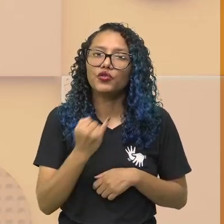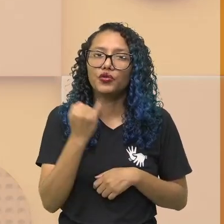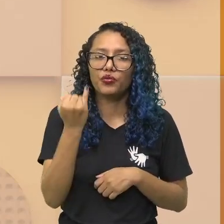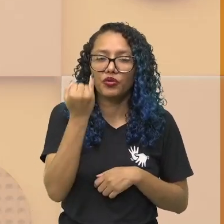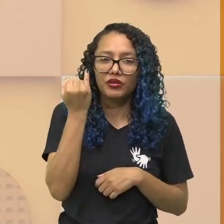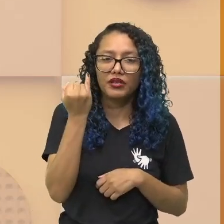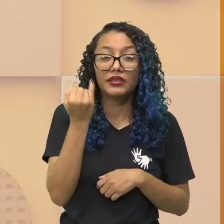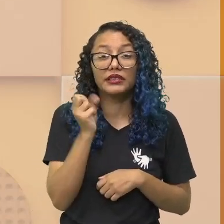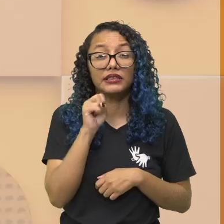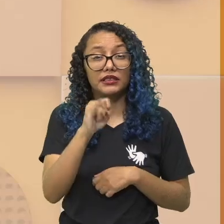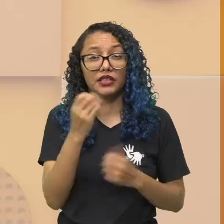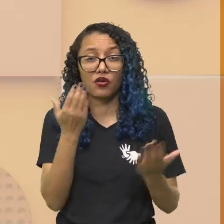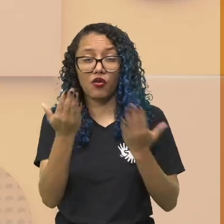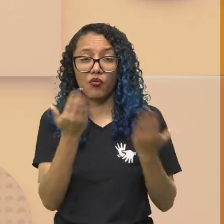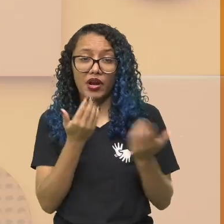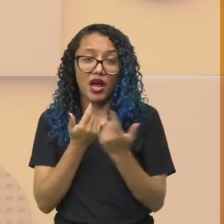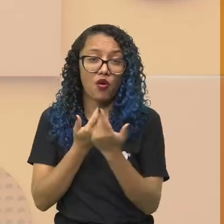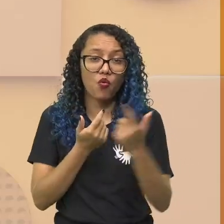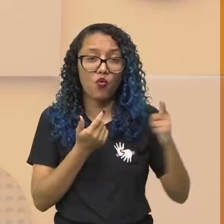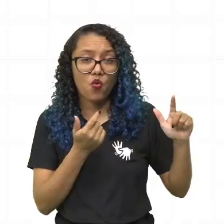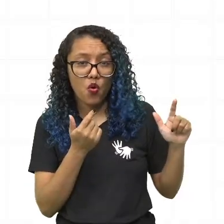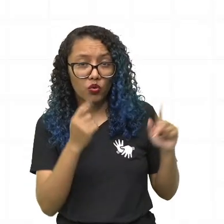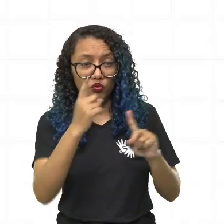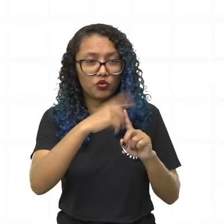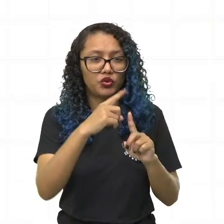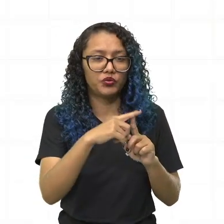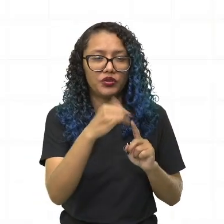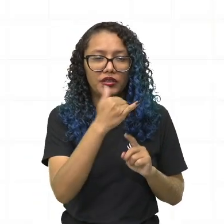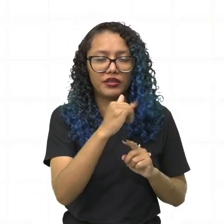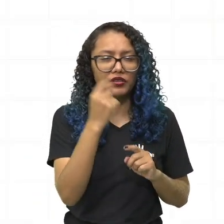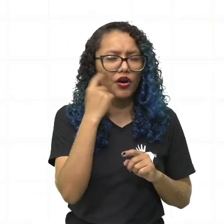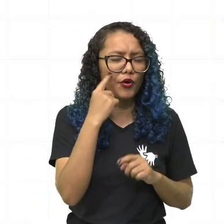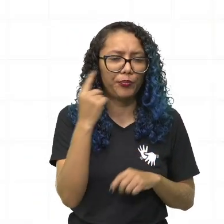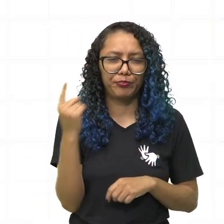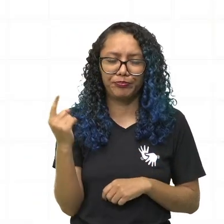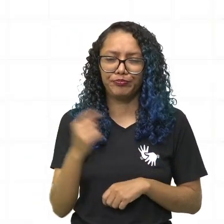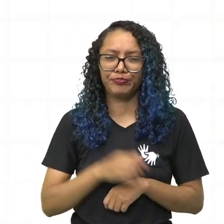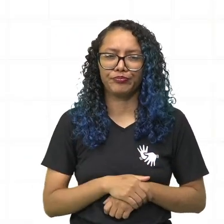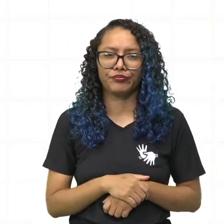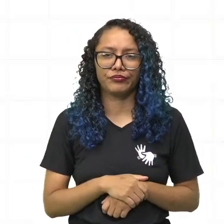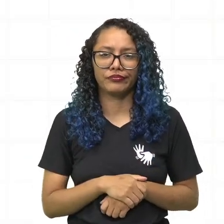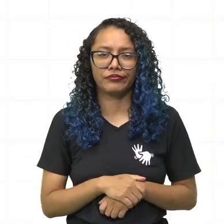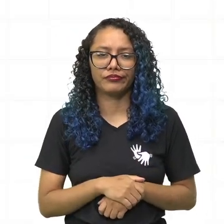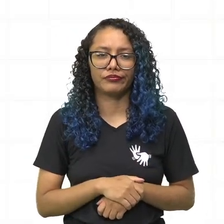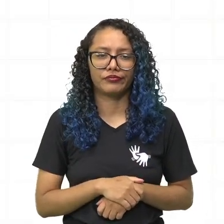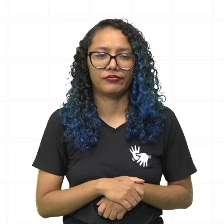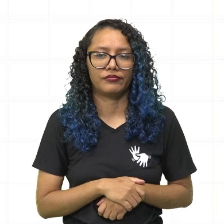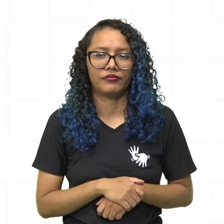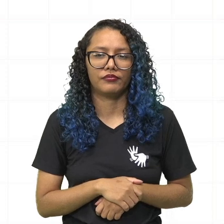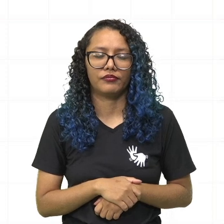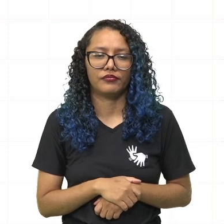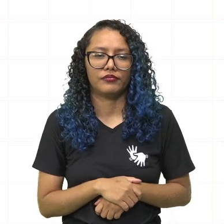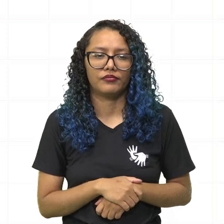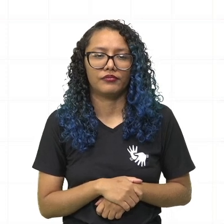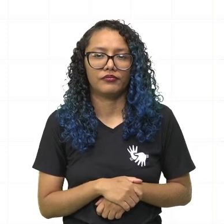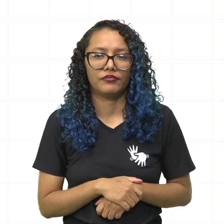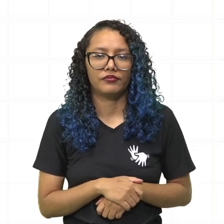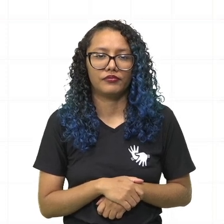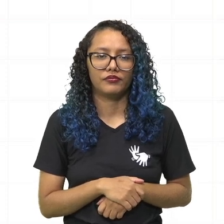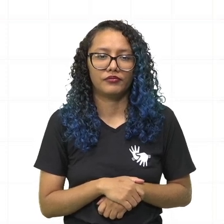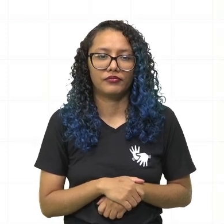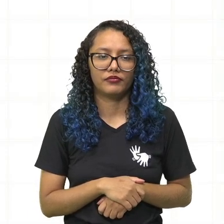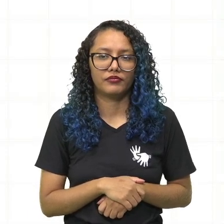outras fontes de energia. Vamos dar uma olhada nesse gráfico de novo aí que mostra as diferentes formas